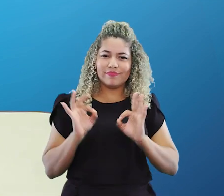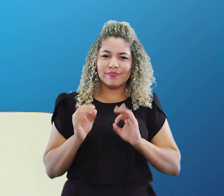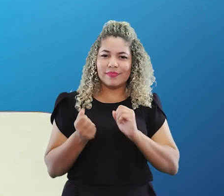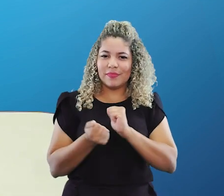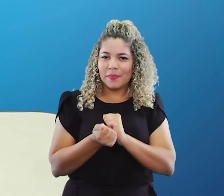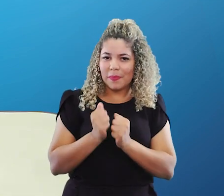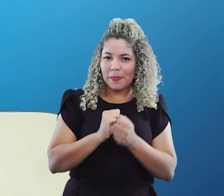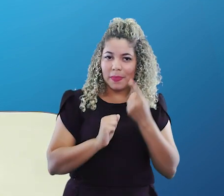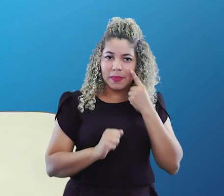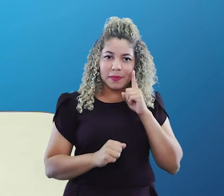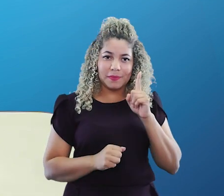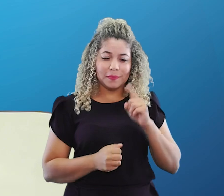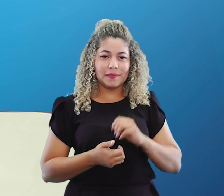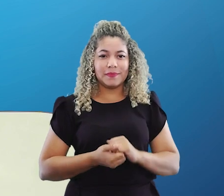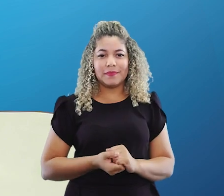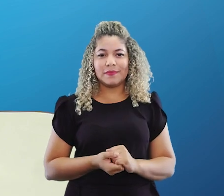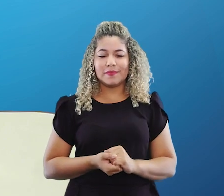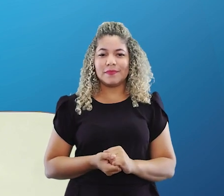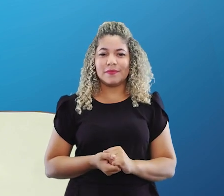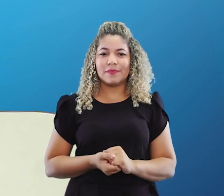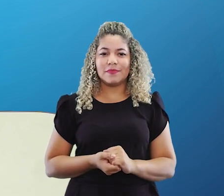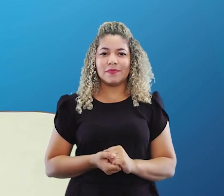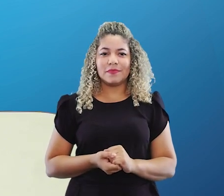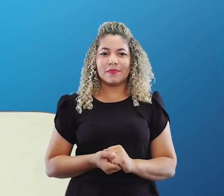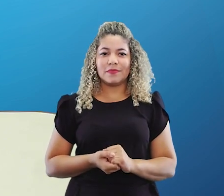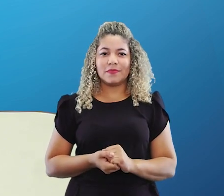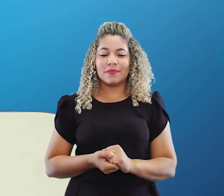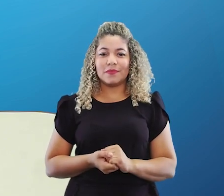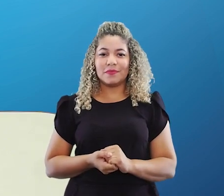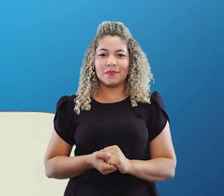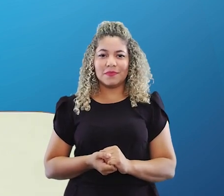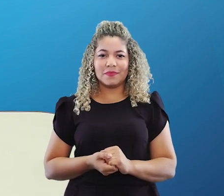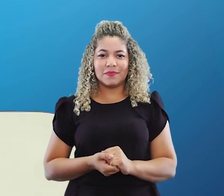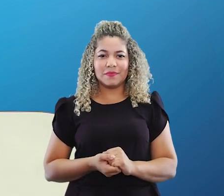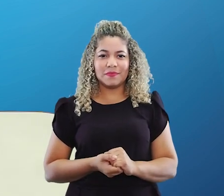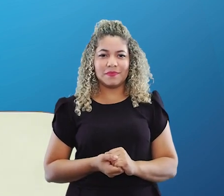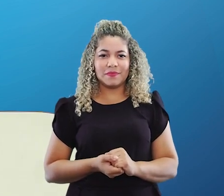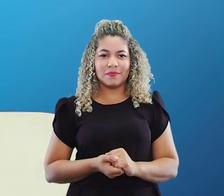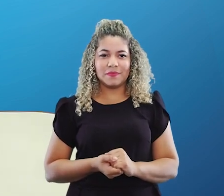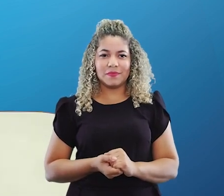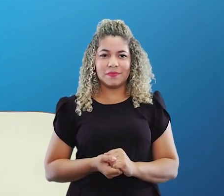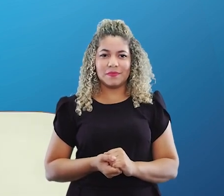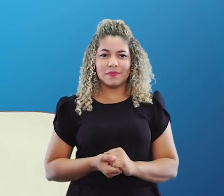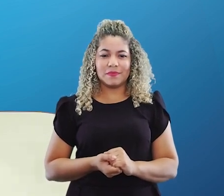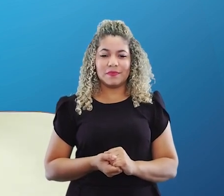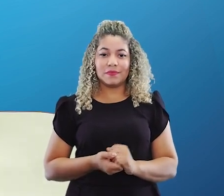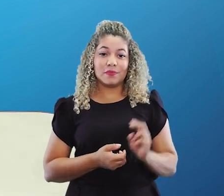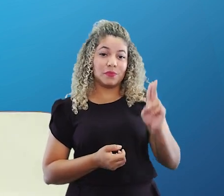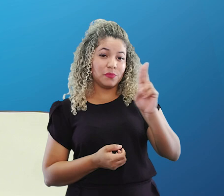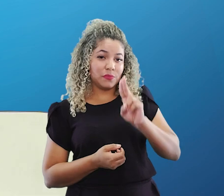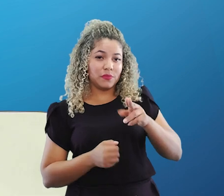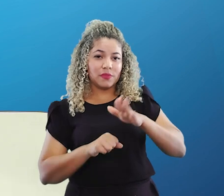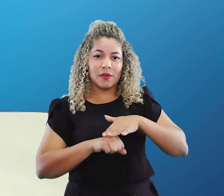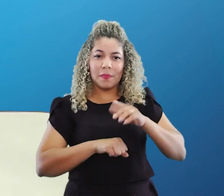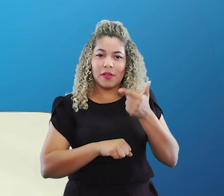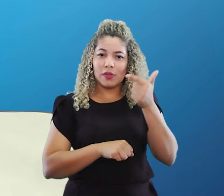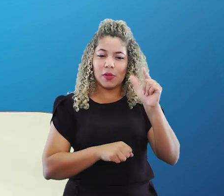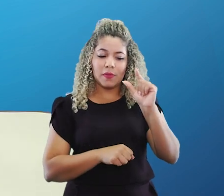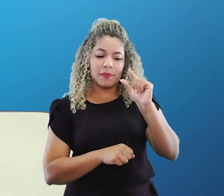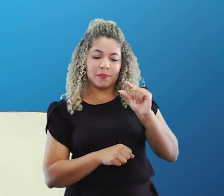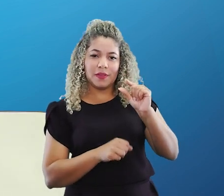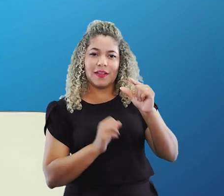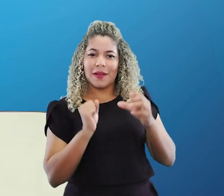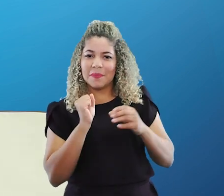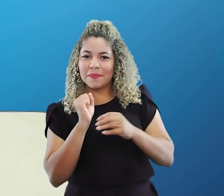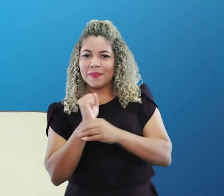encaixar e transmitir esse eixo até o outro lado e utilizar mais uma peça